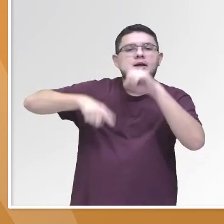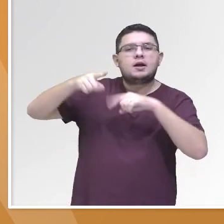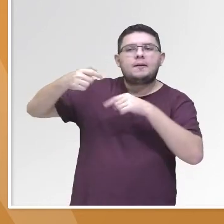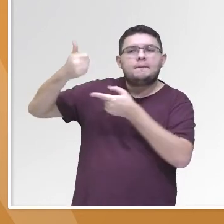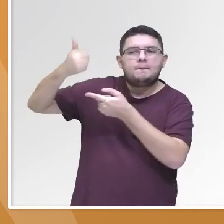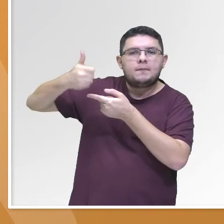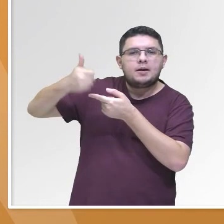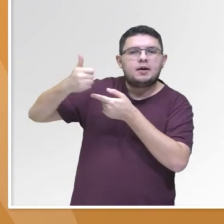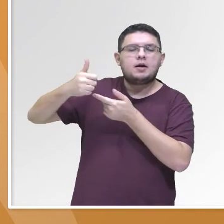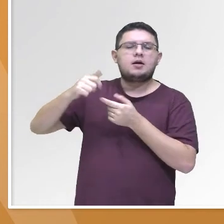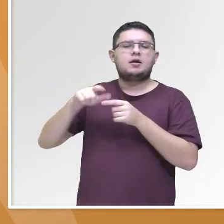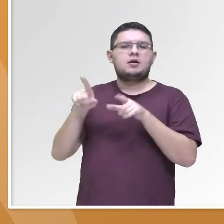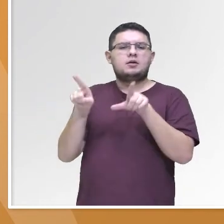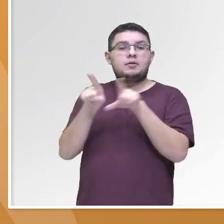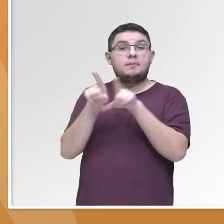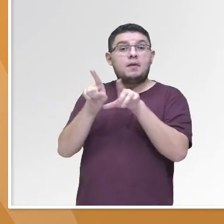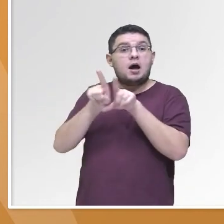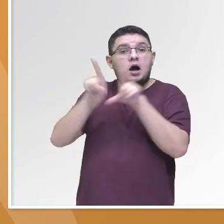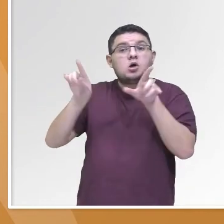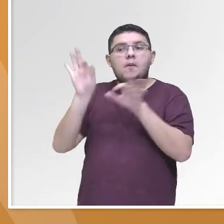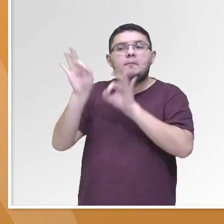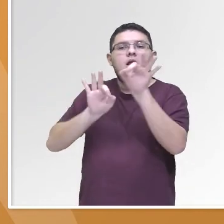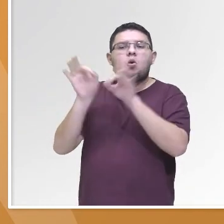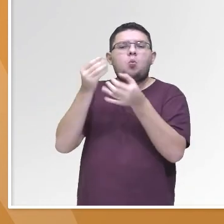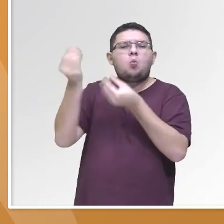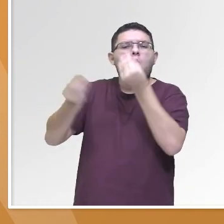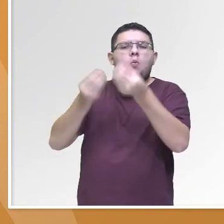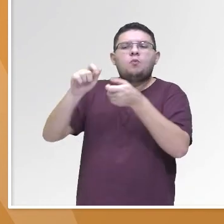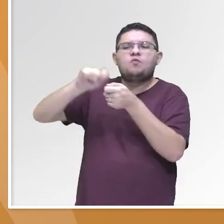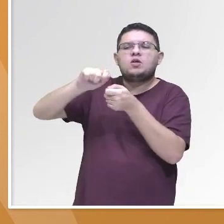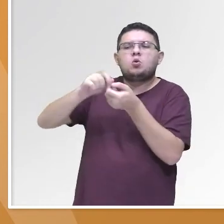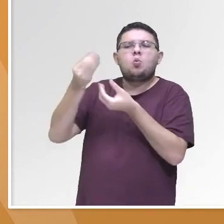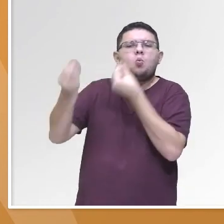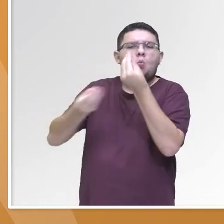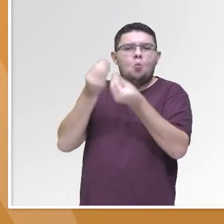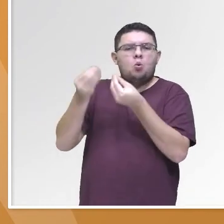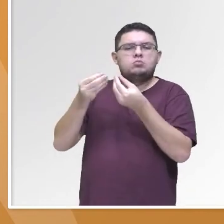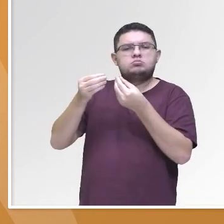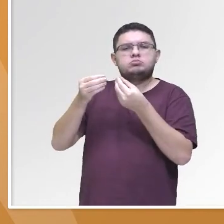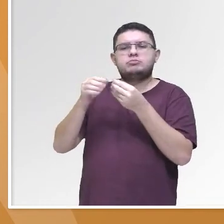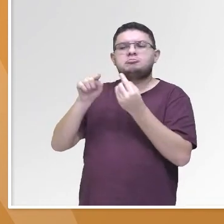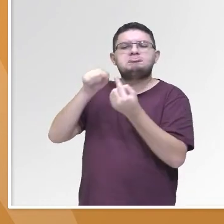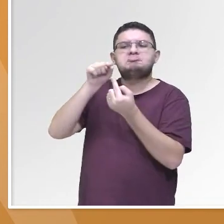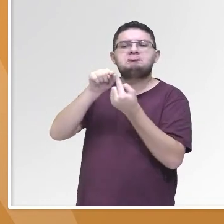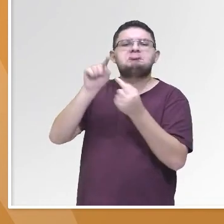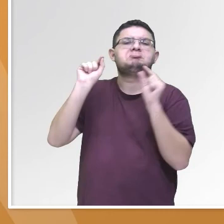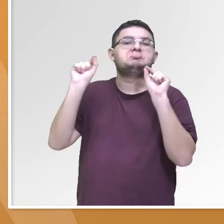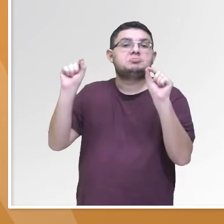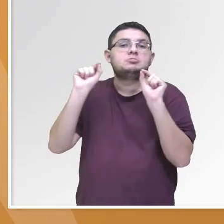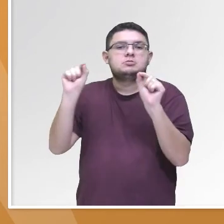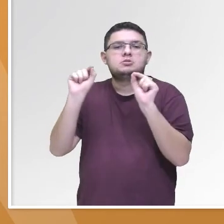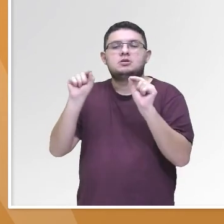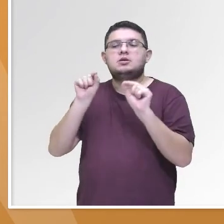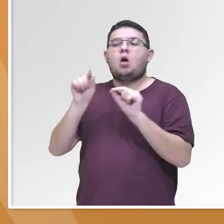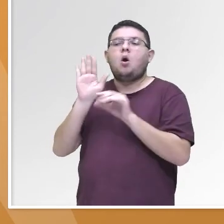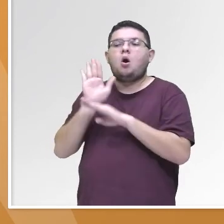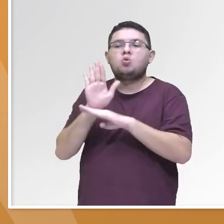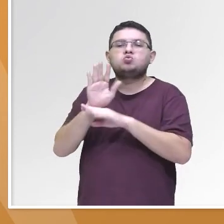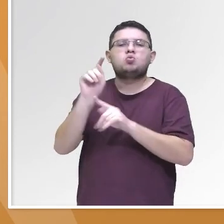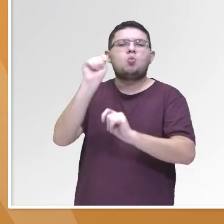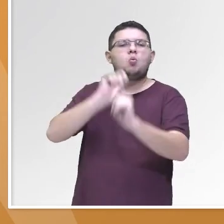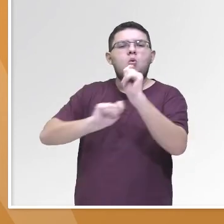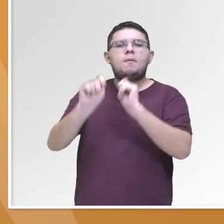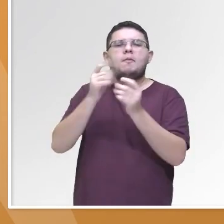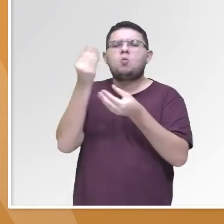retira, mas a gente precisa planejar como é que isso vai ser feito, como é que isso vai ser aliado ali ao crescimento econômico e